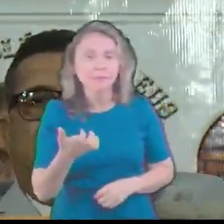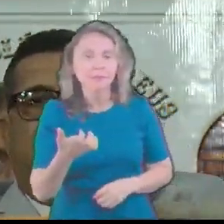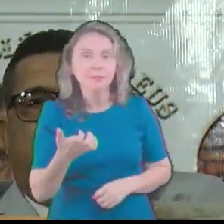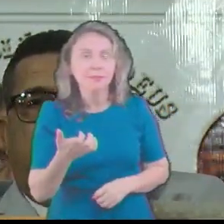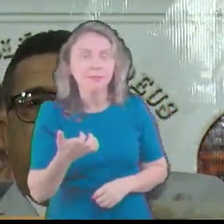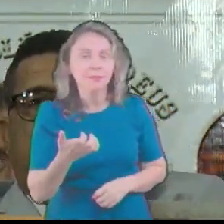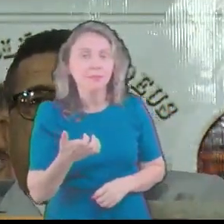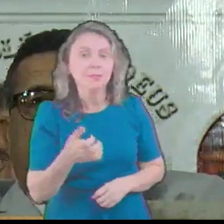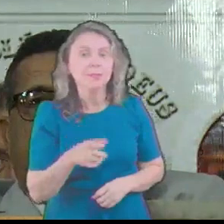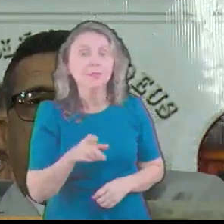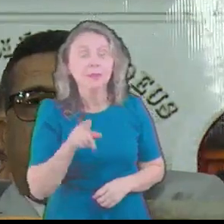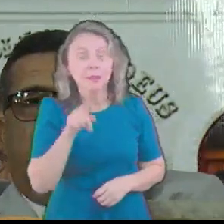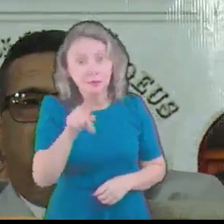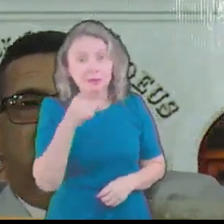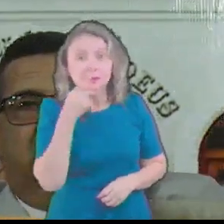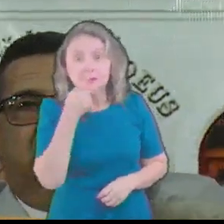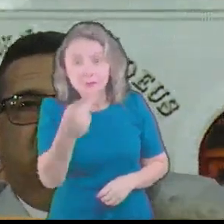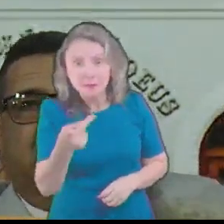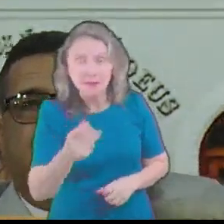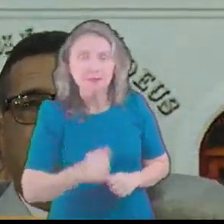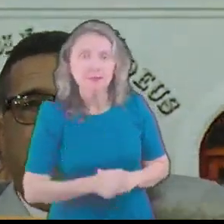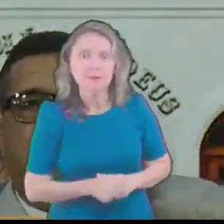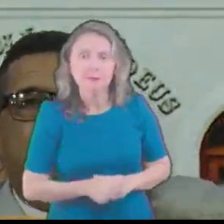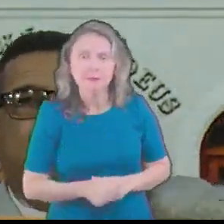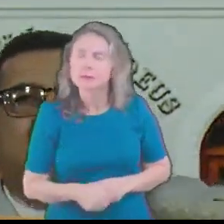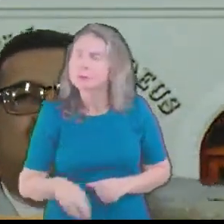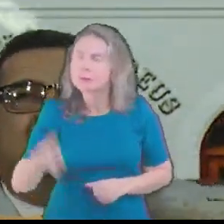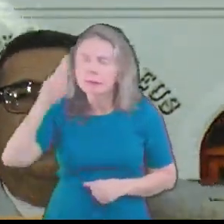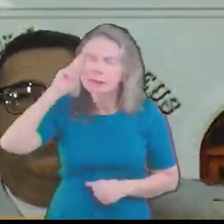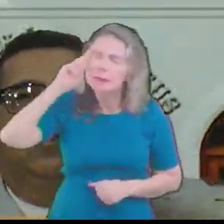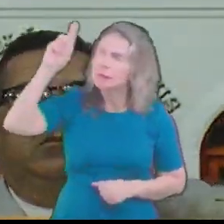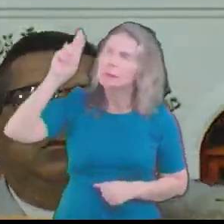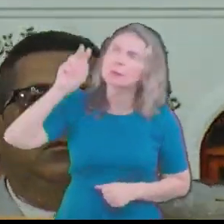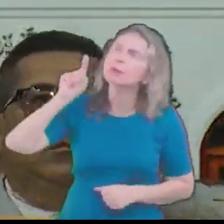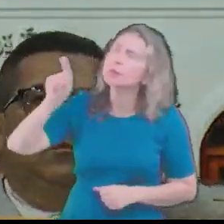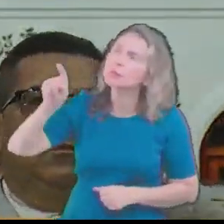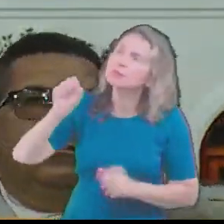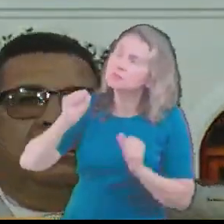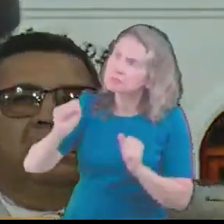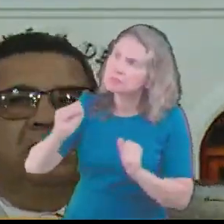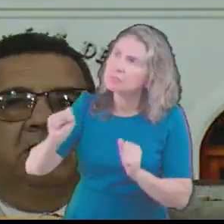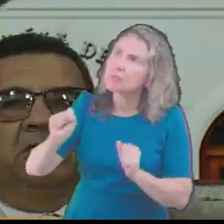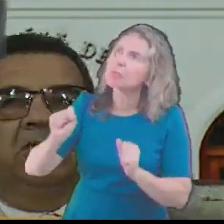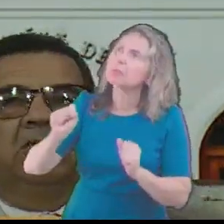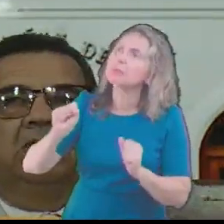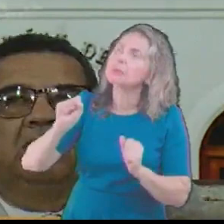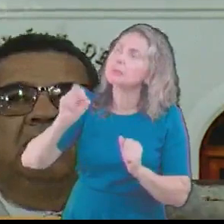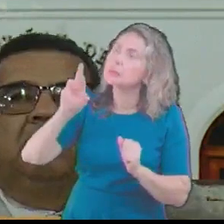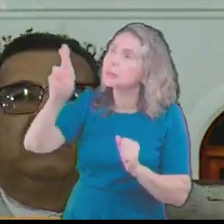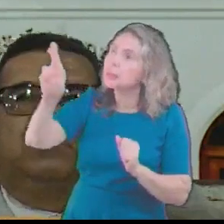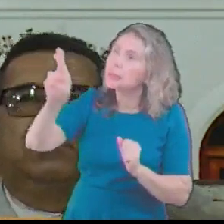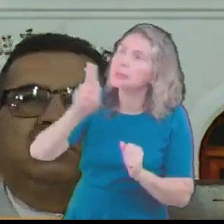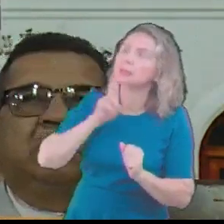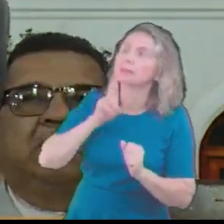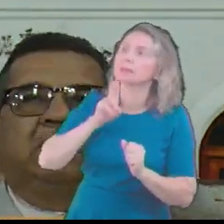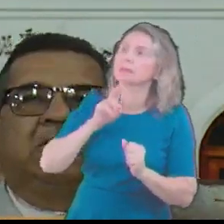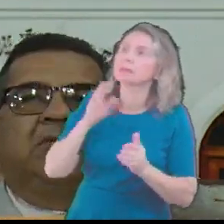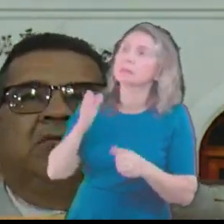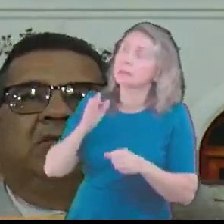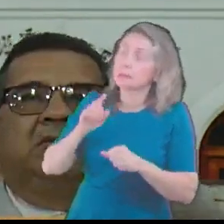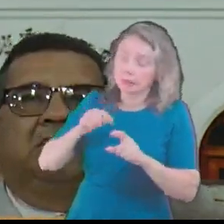tu podes, podes me responder a minha petição nesta noite. Abra meu ventre, cura